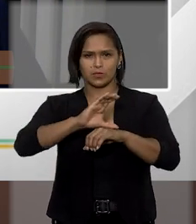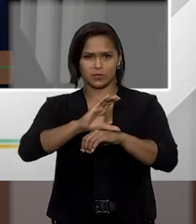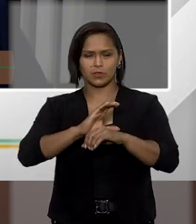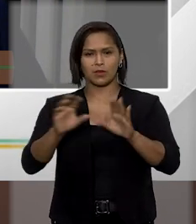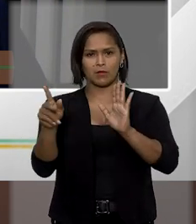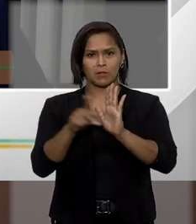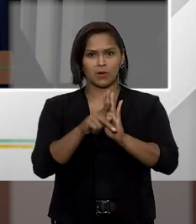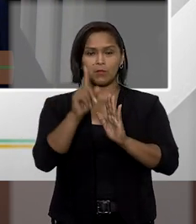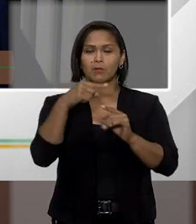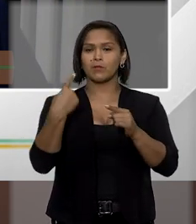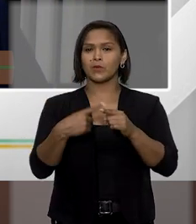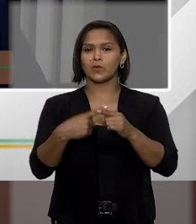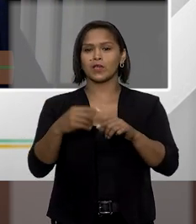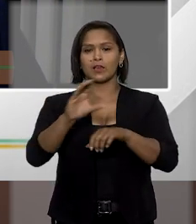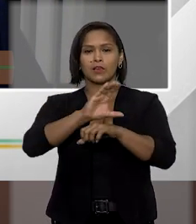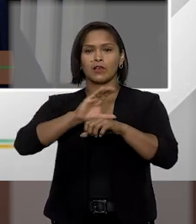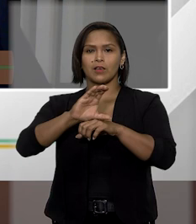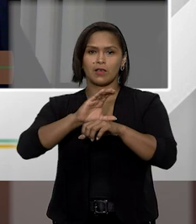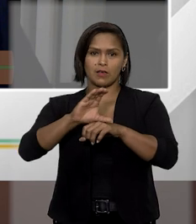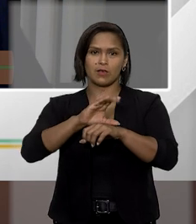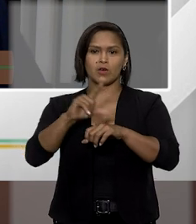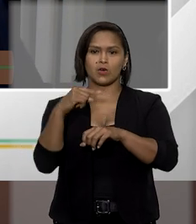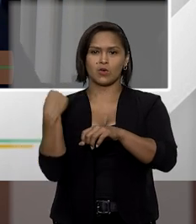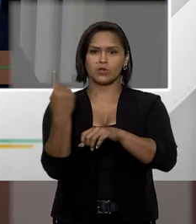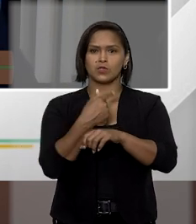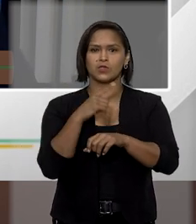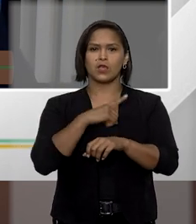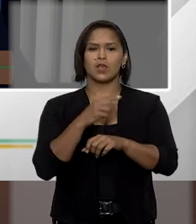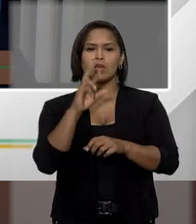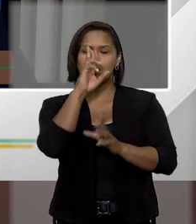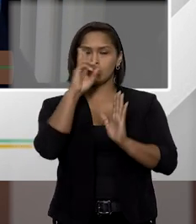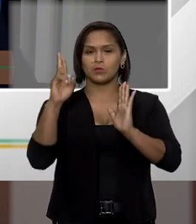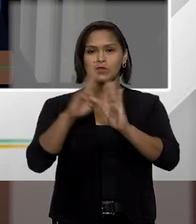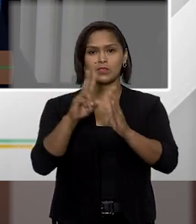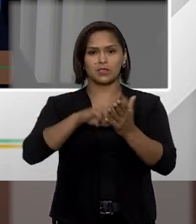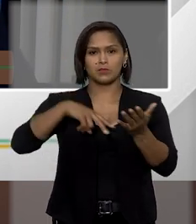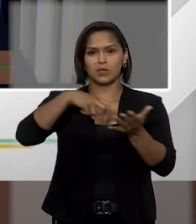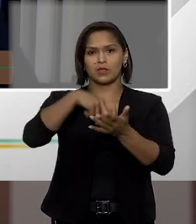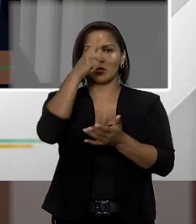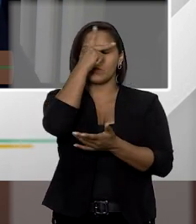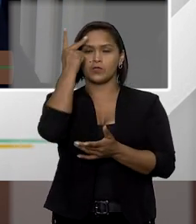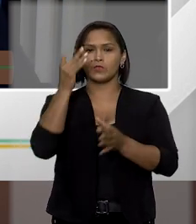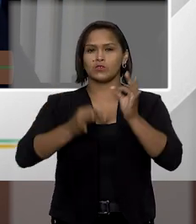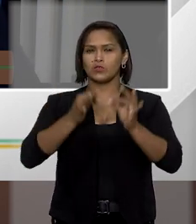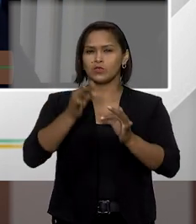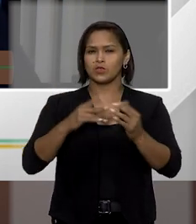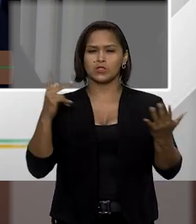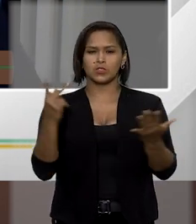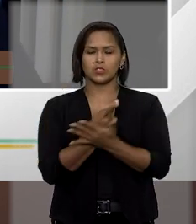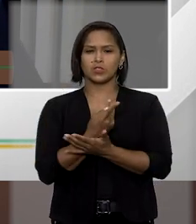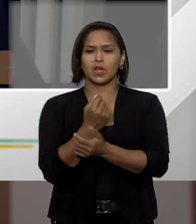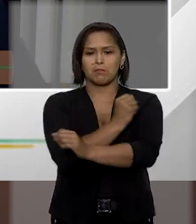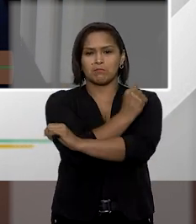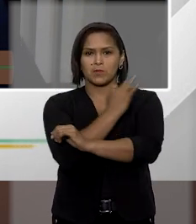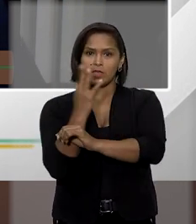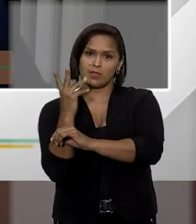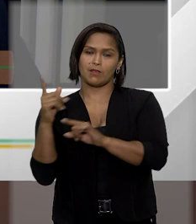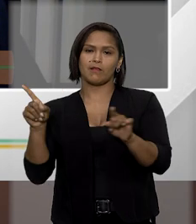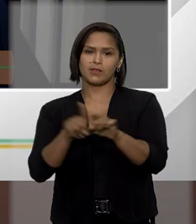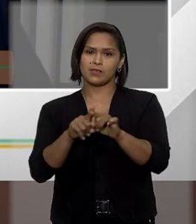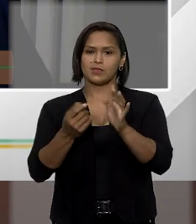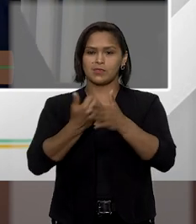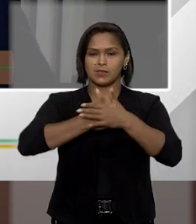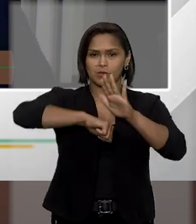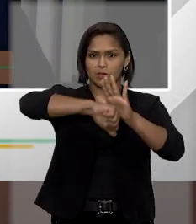constitucional. E isso porque a nossa Constituição só prevê a responsabilidade criminal da pessoa jurídica nas situações dos crimes ambientais e, para